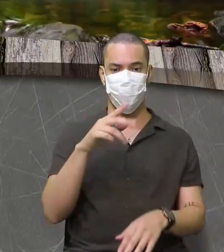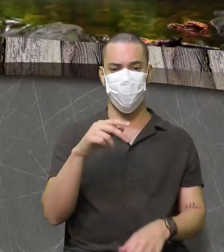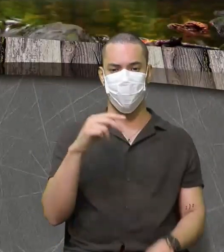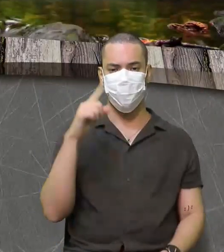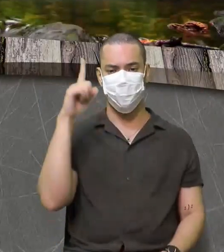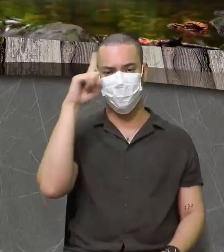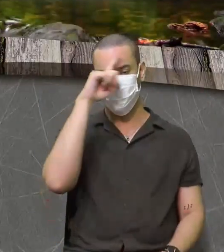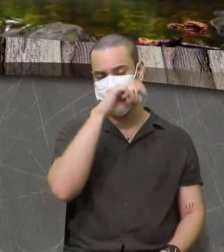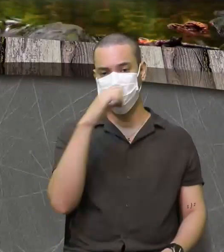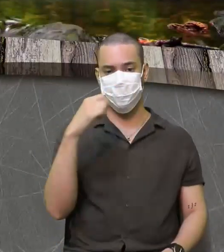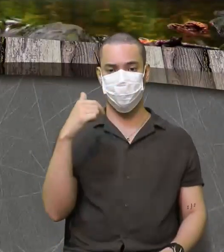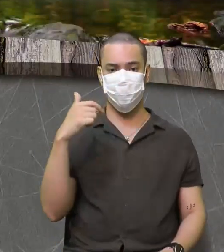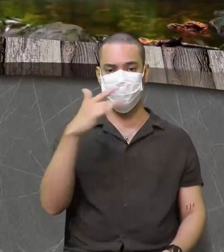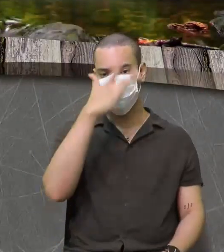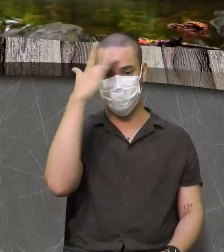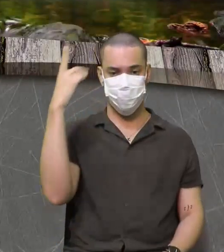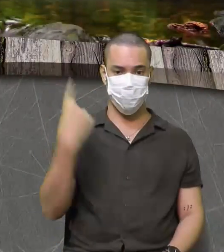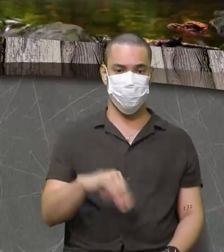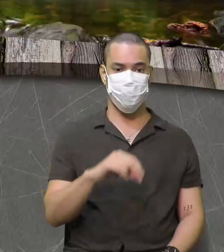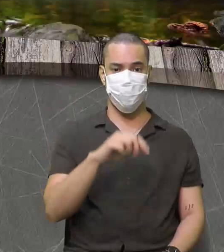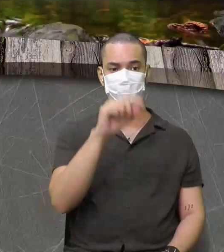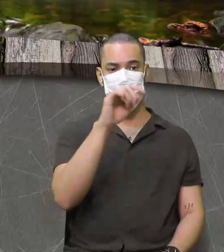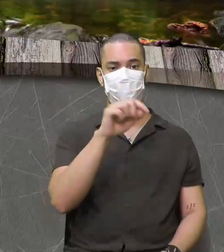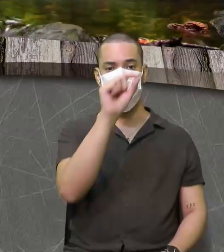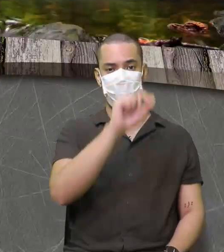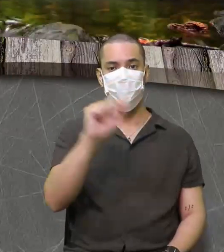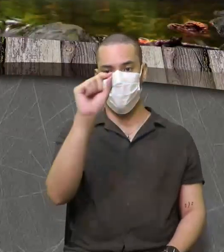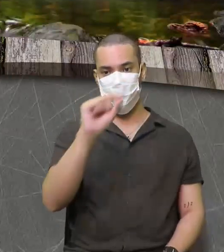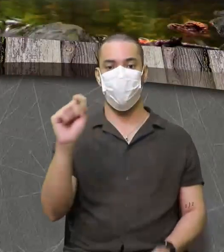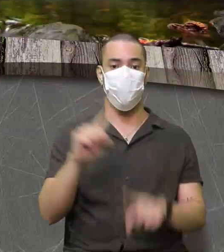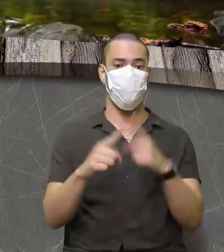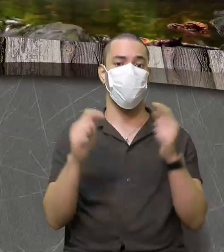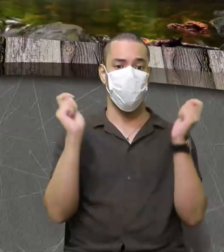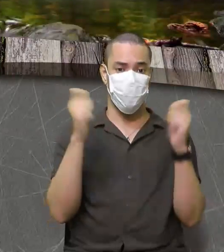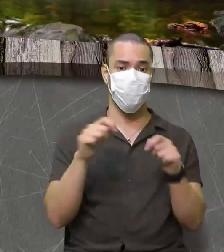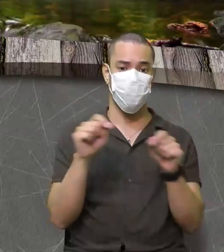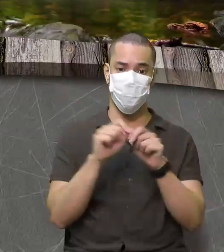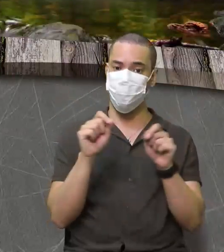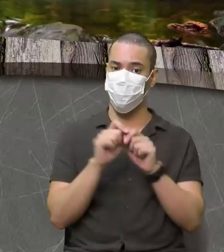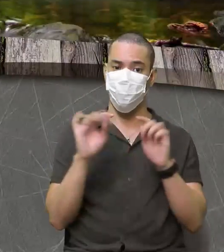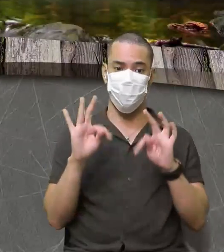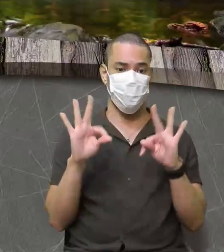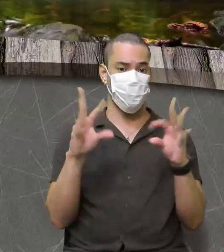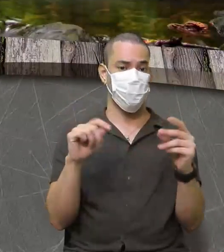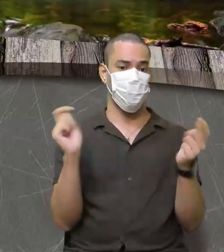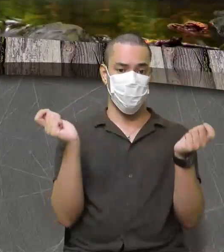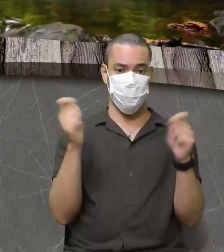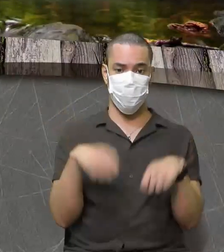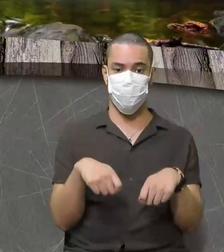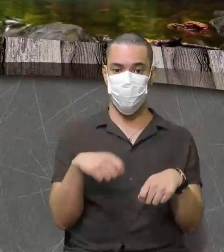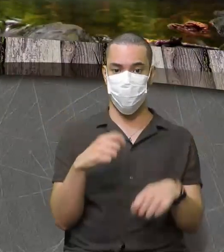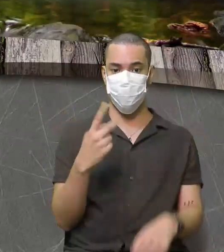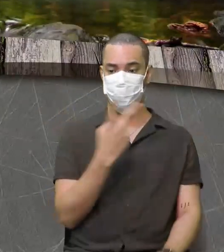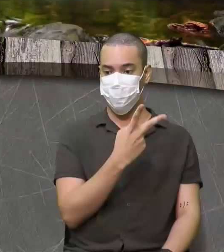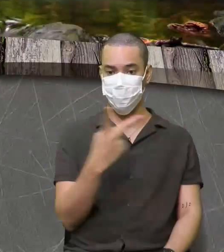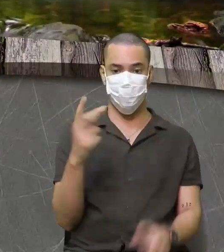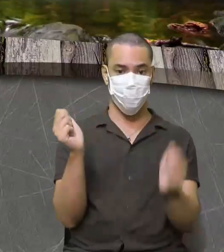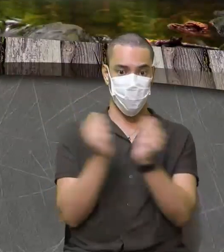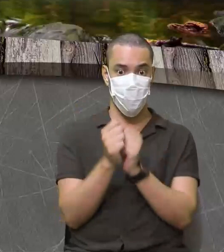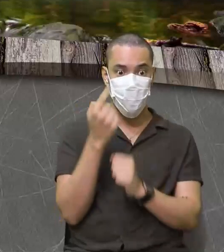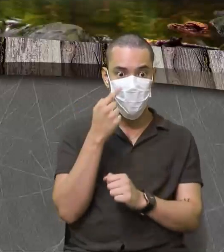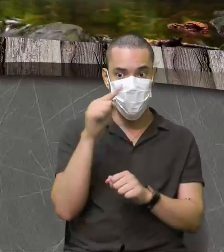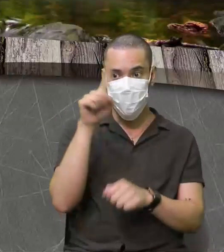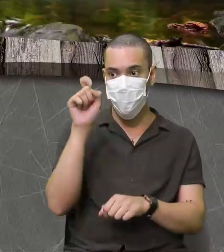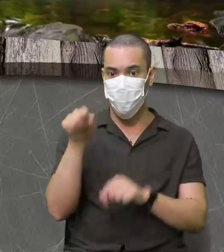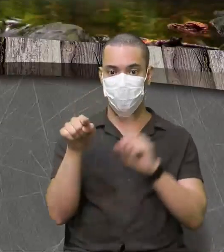é isso aí. Então, você poderia fazer todos os cruzamentos ali possíveis entre esses indivíduos para ver as alternativas, mas a